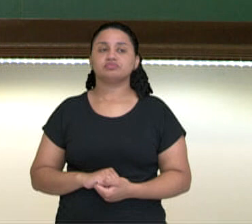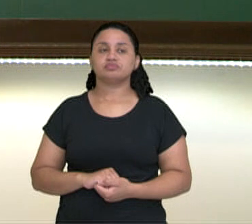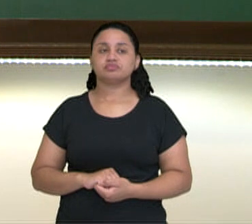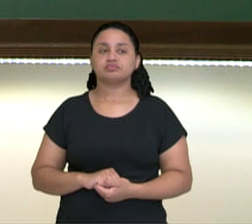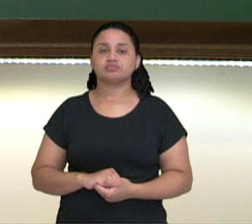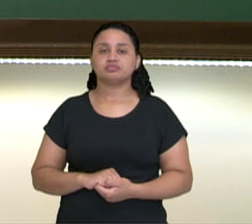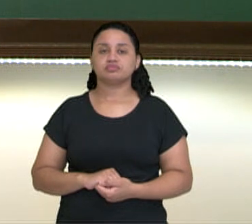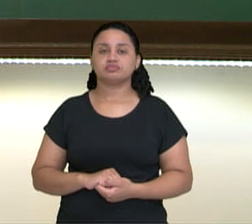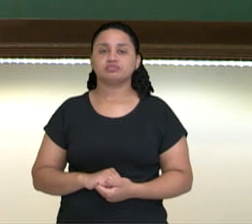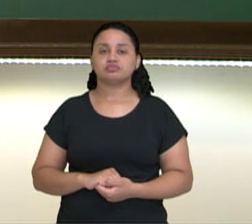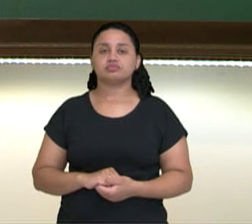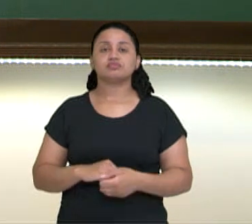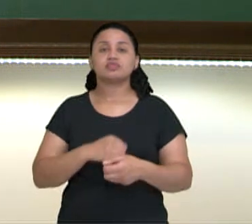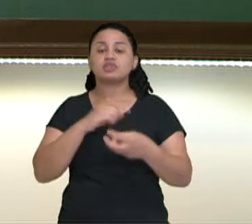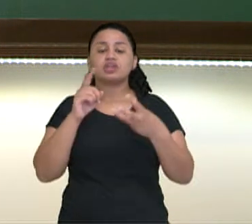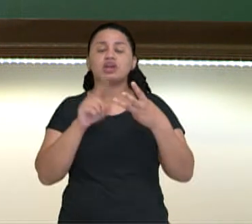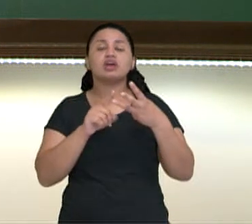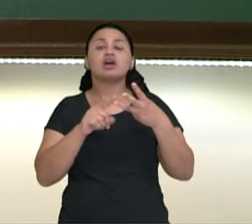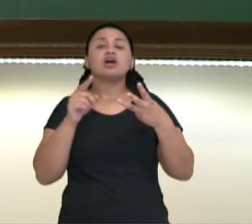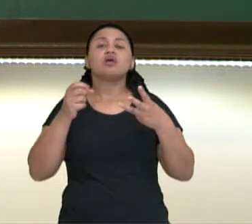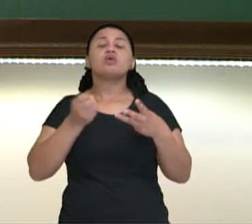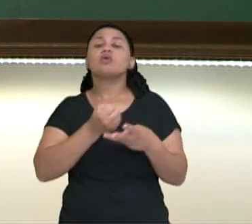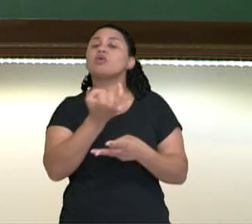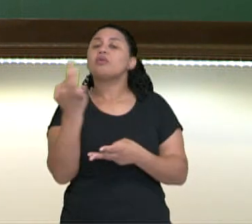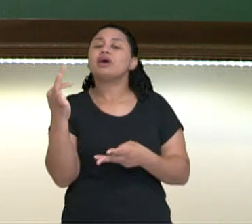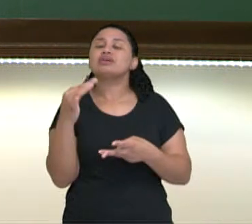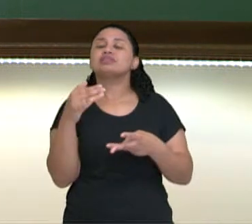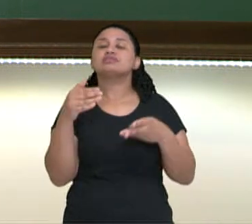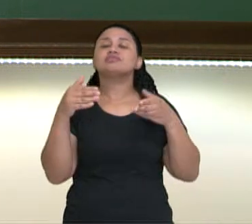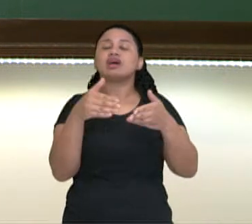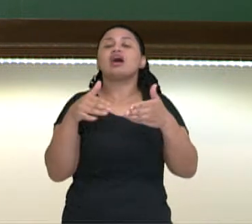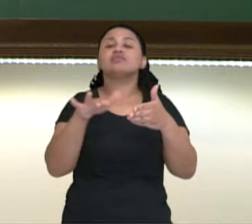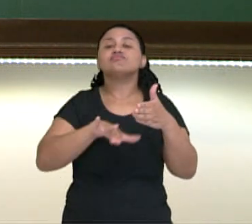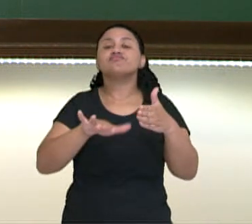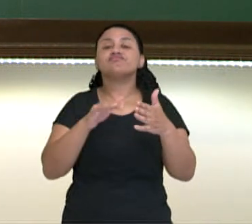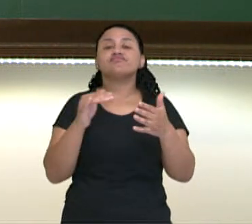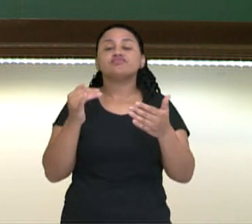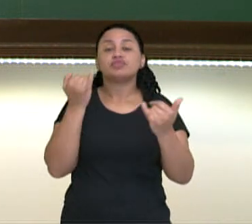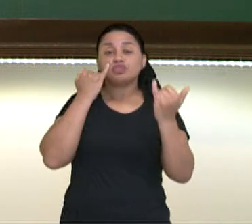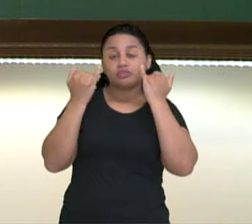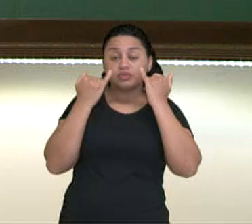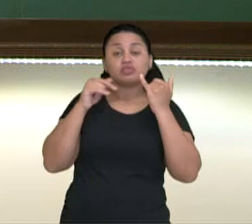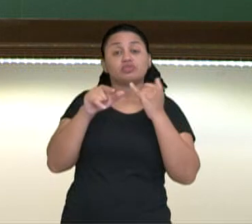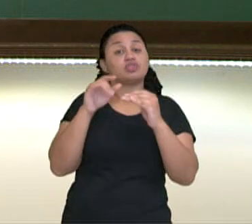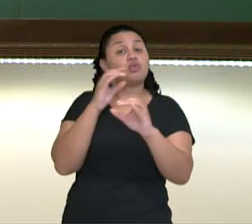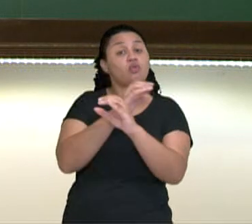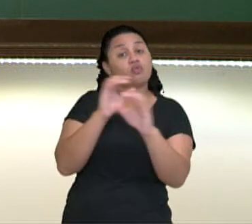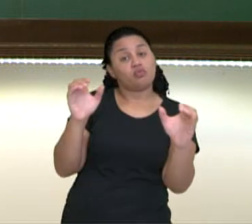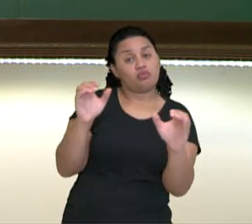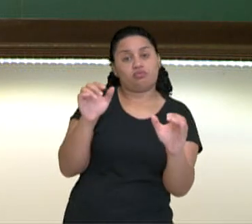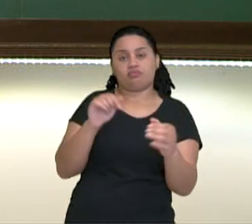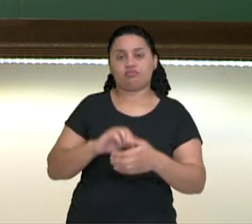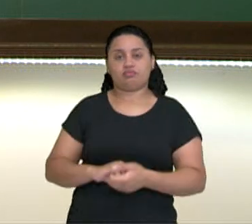you usually trust? Quais fontes de notícia você normalmente confia? Você